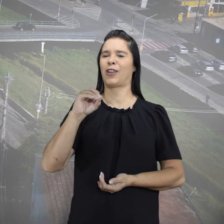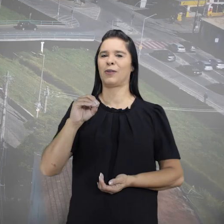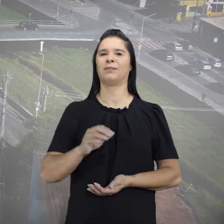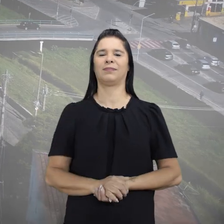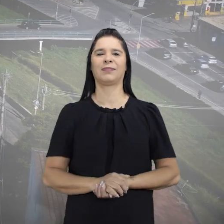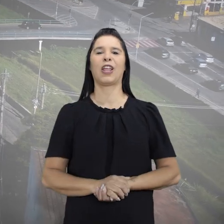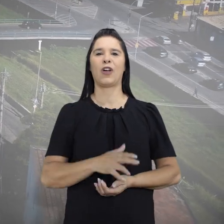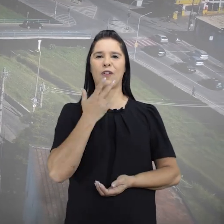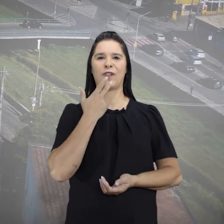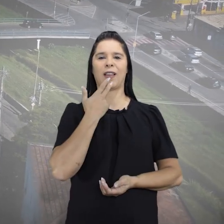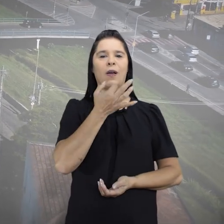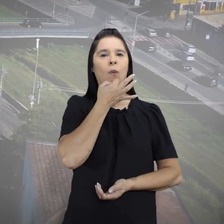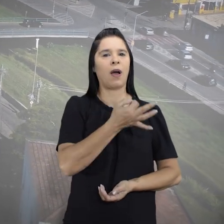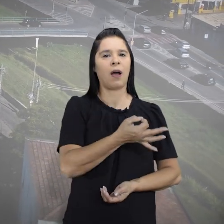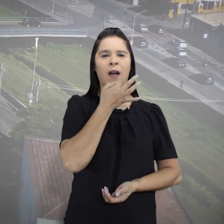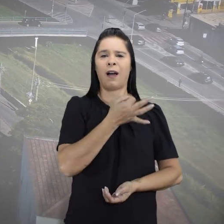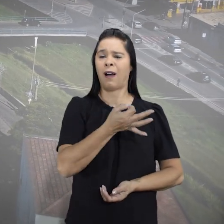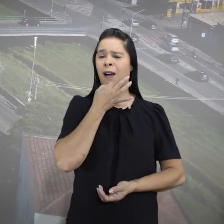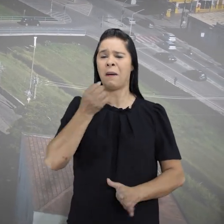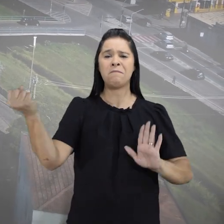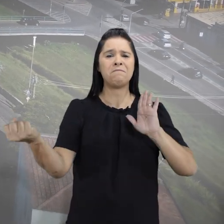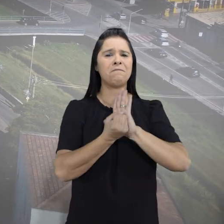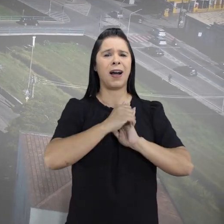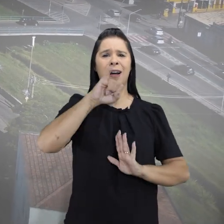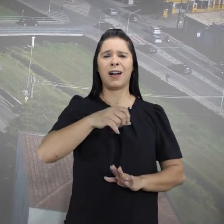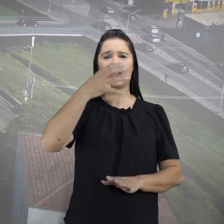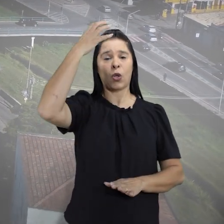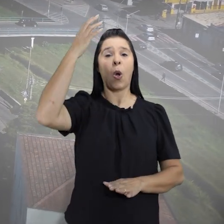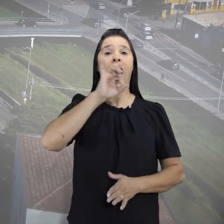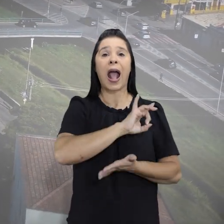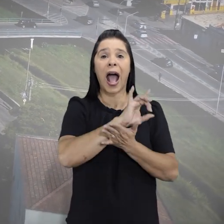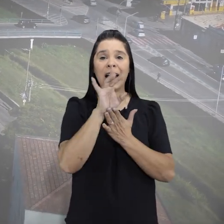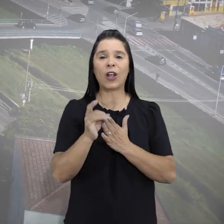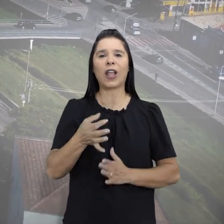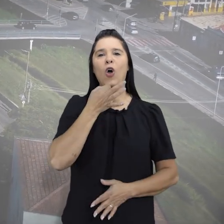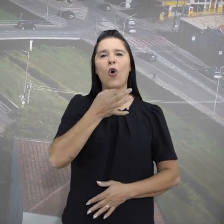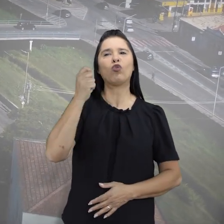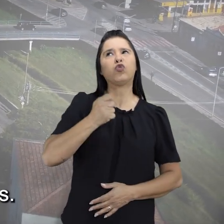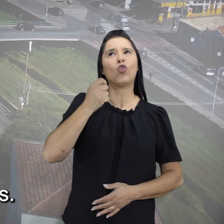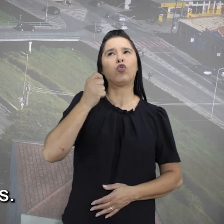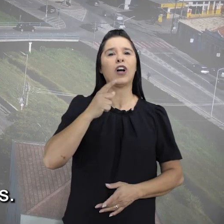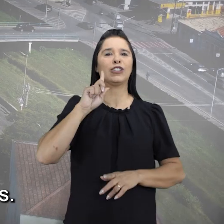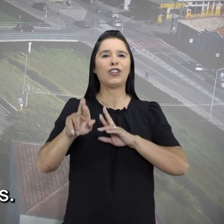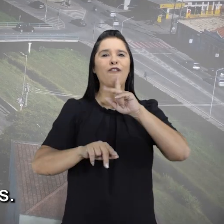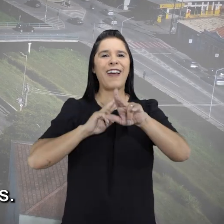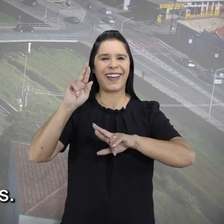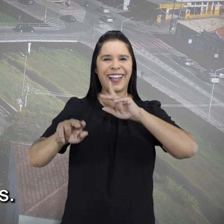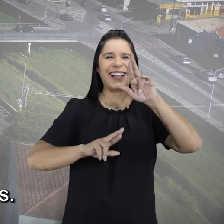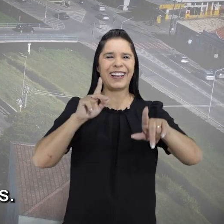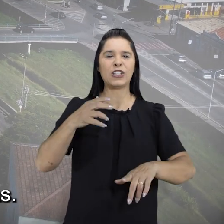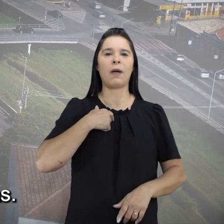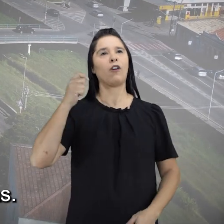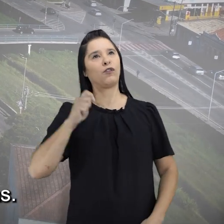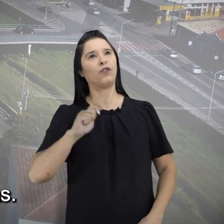Eu considero também o apito uma tradição de São João del Rei, porque cada maquinista tinha sua locomotiva com seu tom de apito. Uns gostavam de apitar